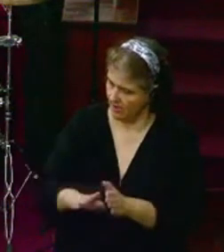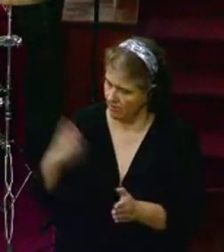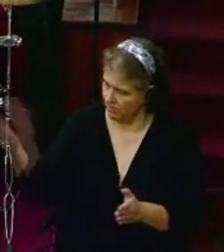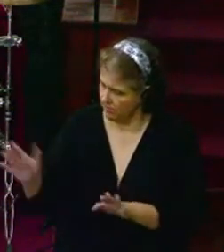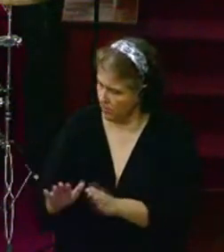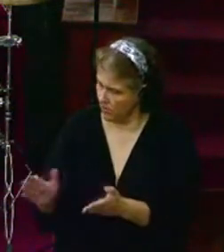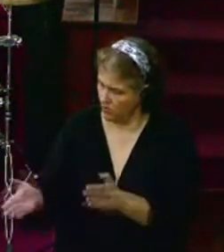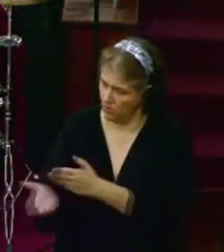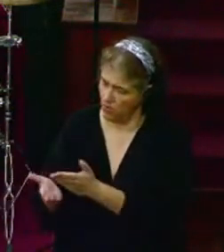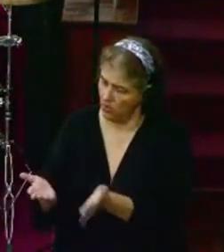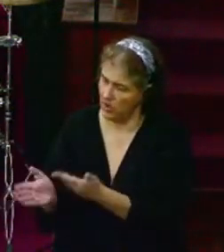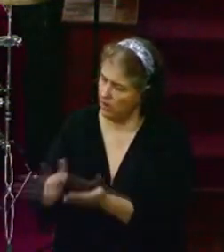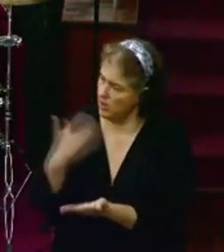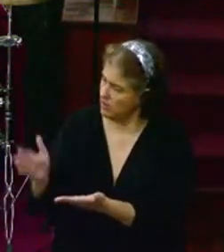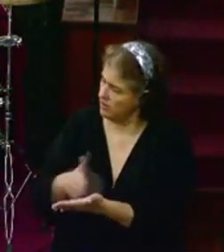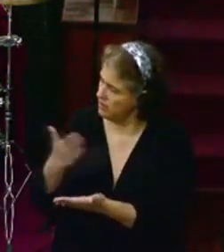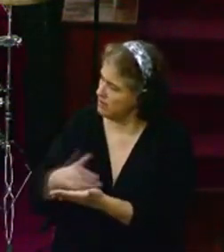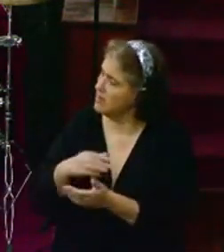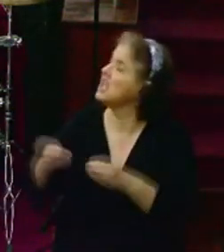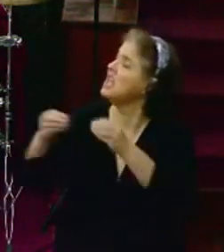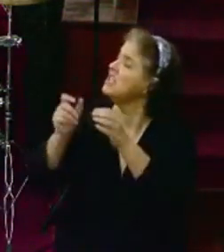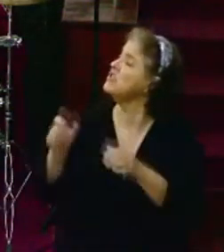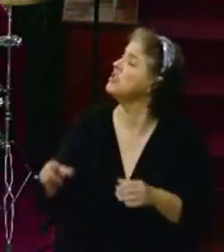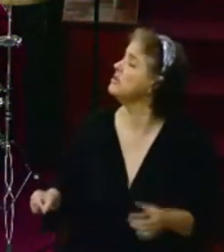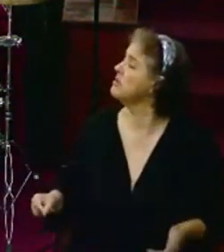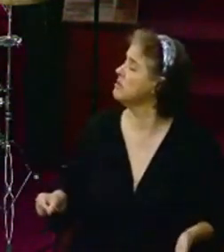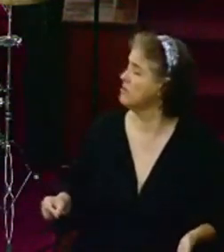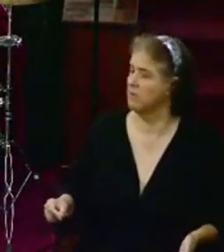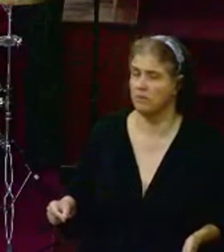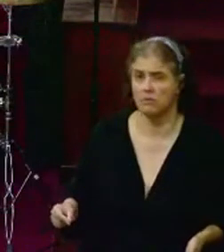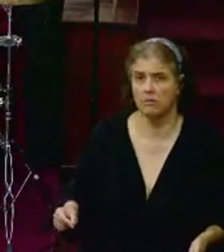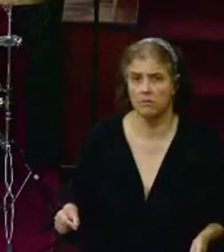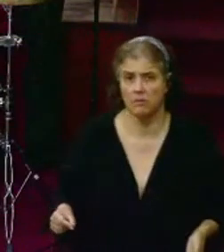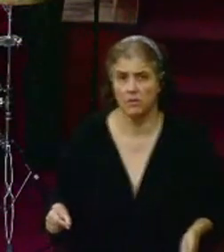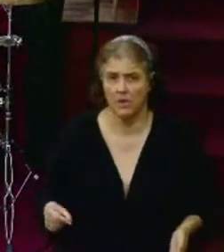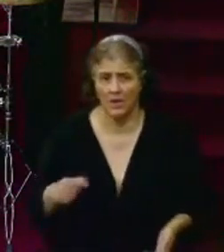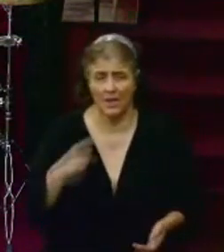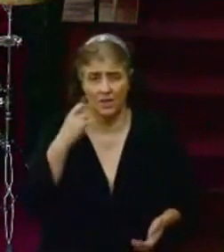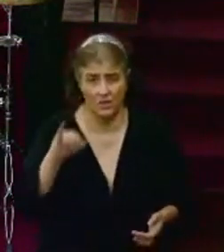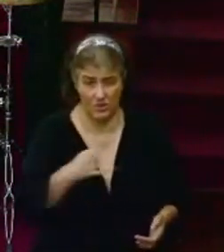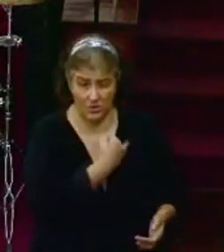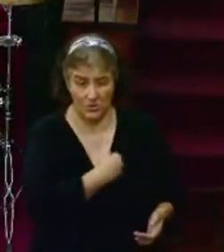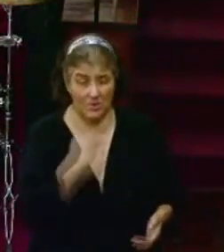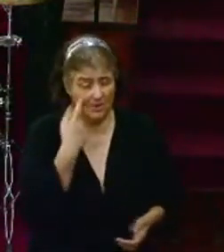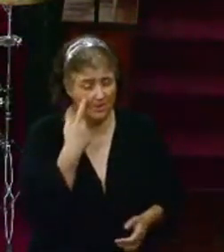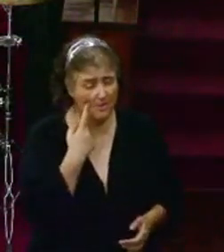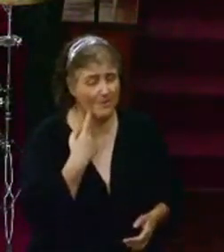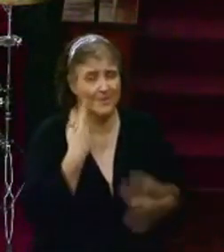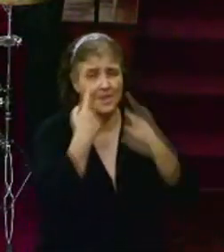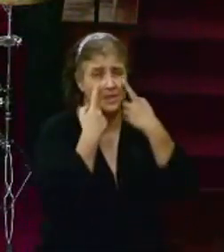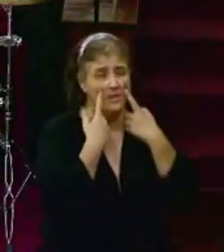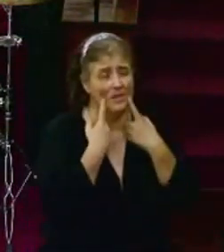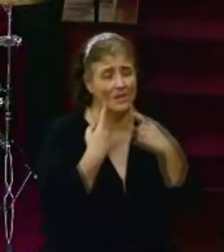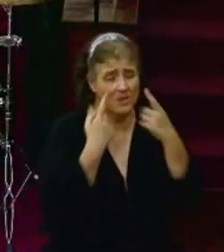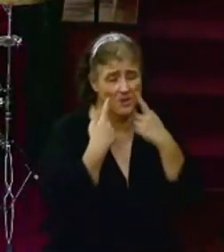João começou a chorar. João começou a chorar porque não havia ninguém digno de desatar os selos e abrir o